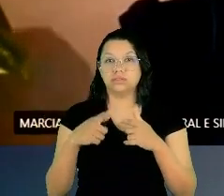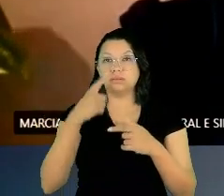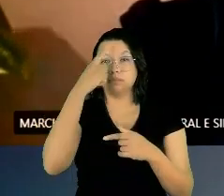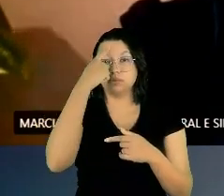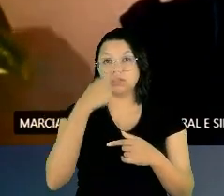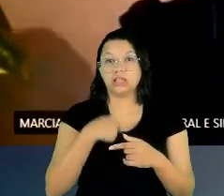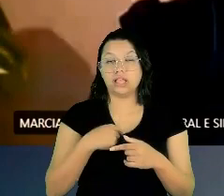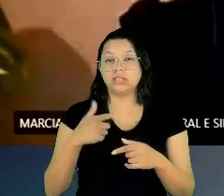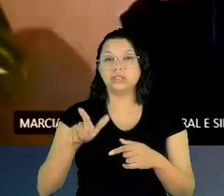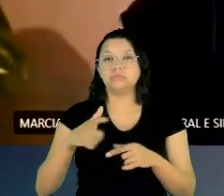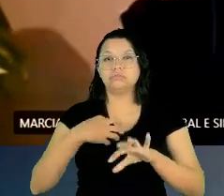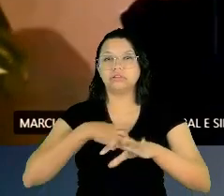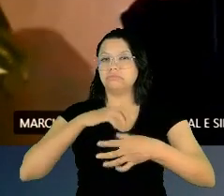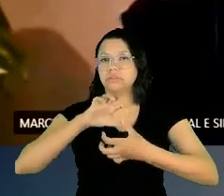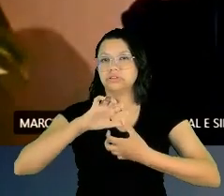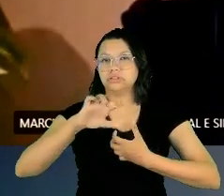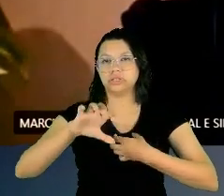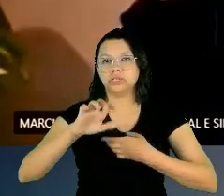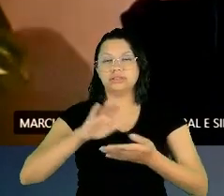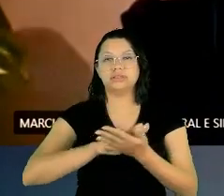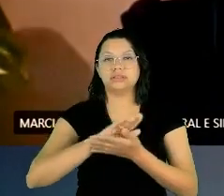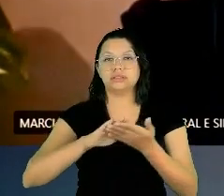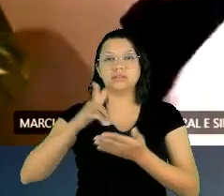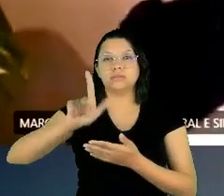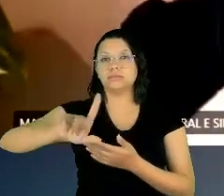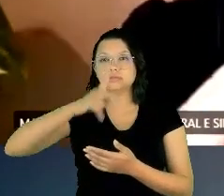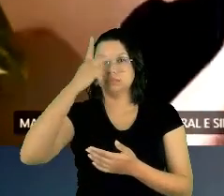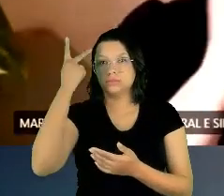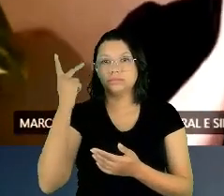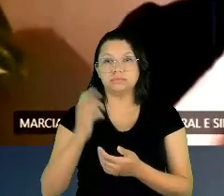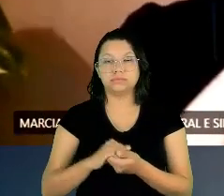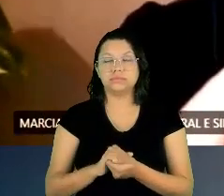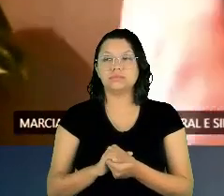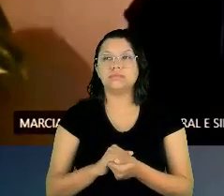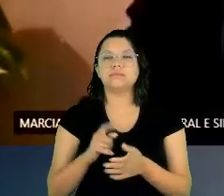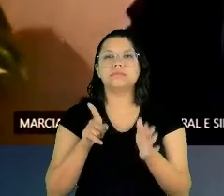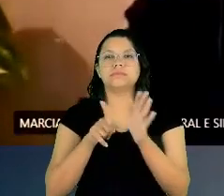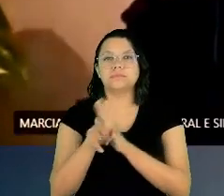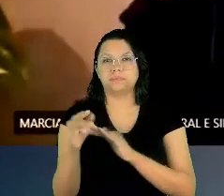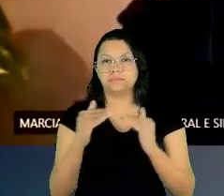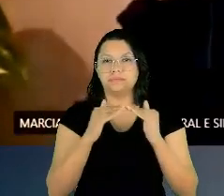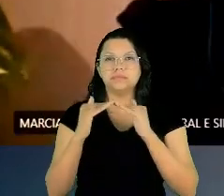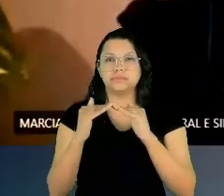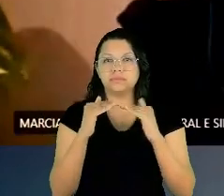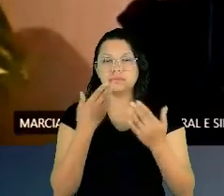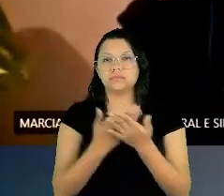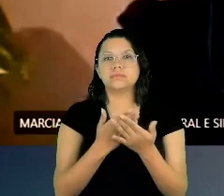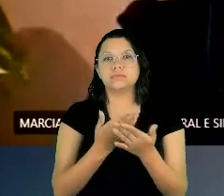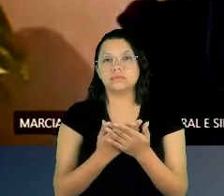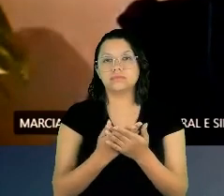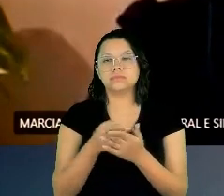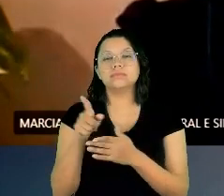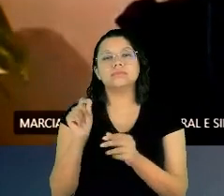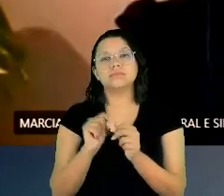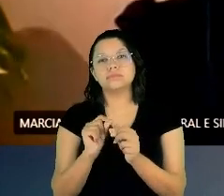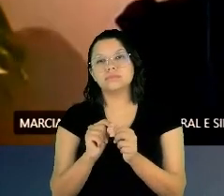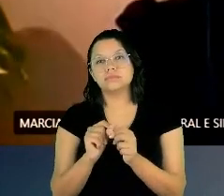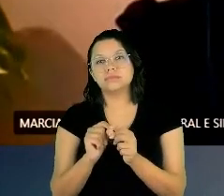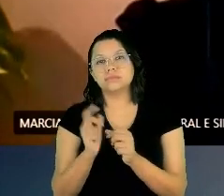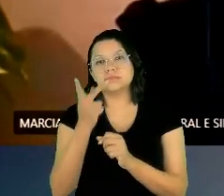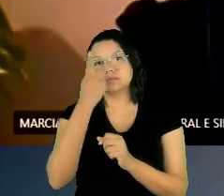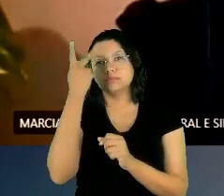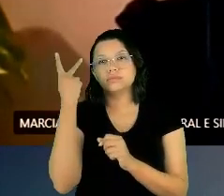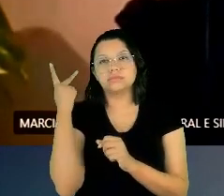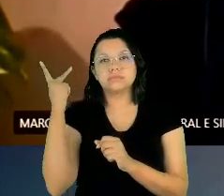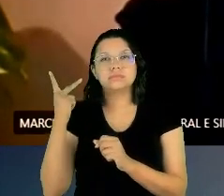de personalidade em que não há empatia alguma para com o outro. E daí ela pergunta, de acordo com os estudos que a